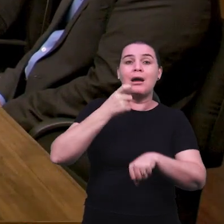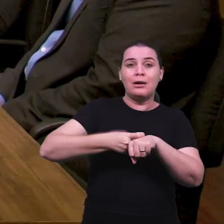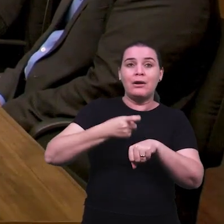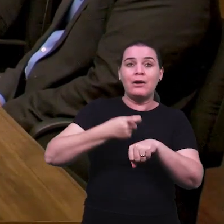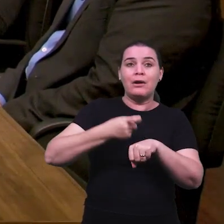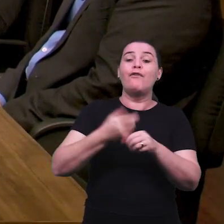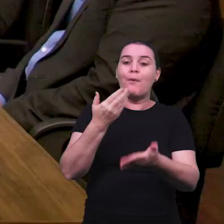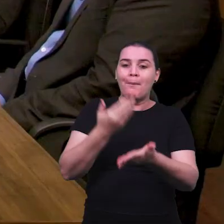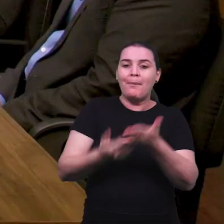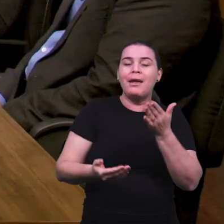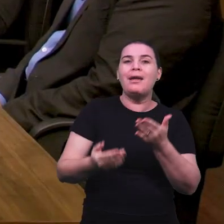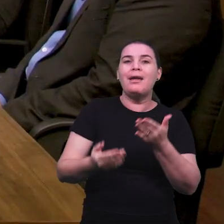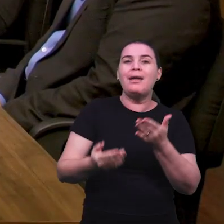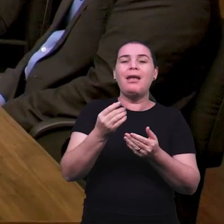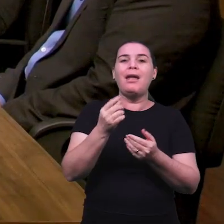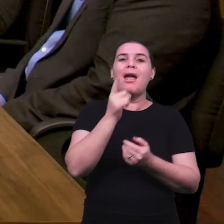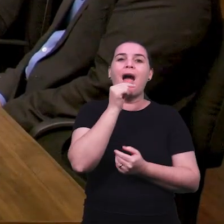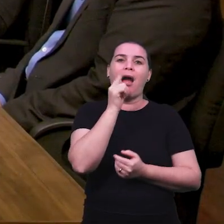alguns